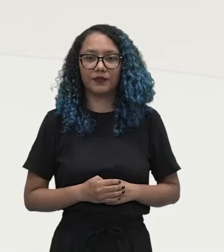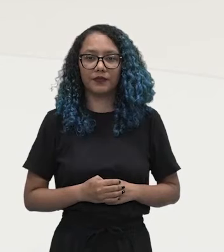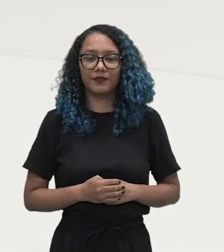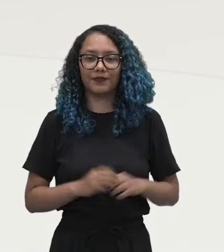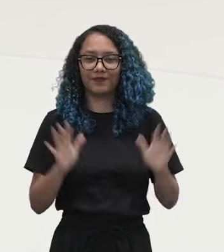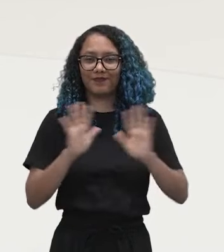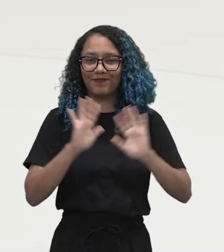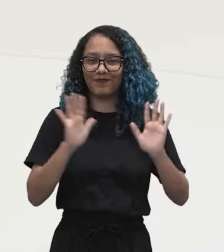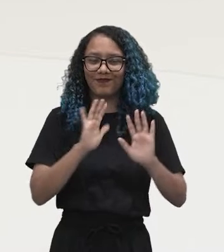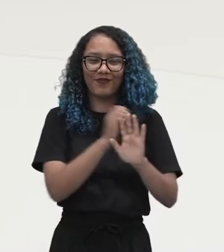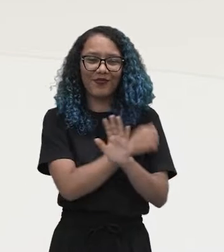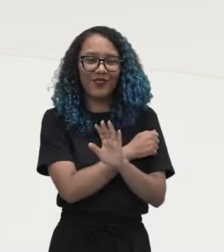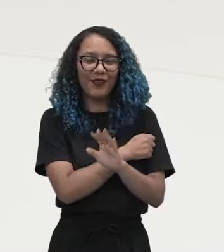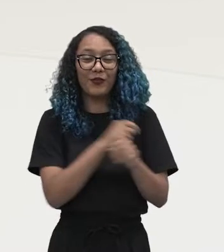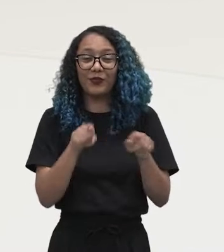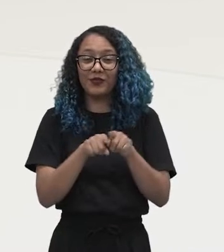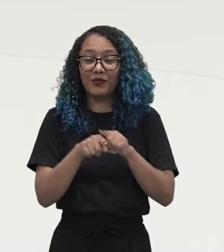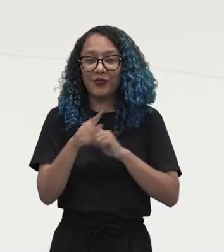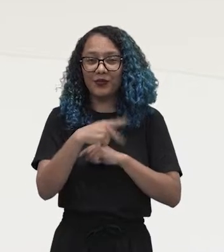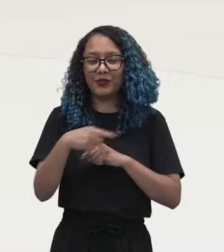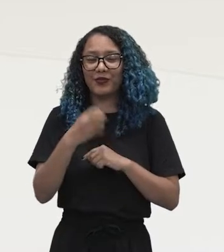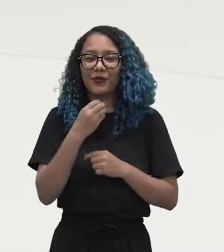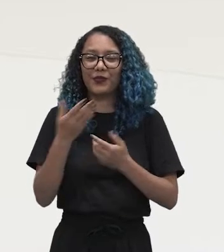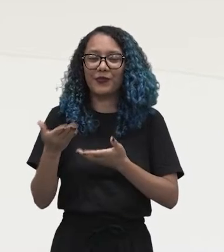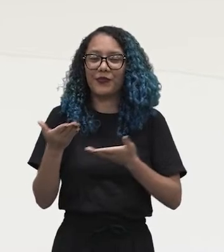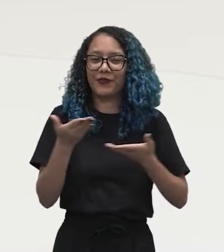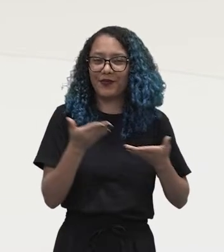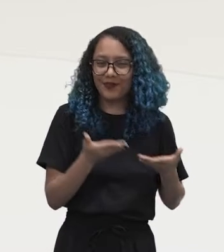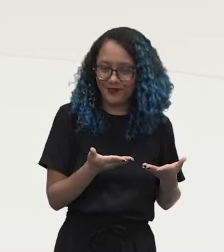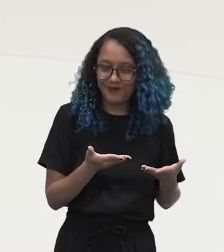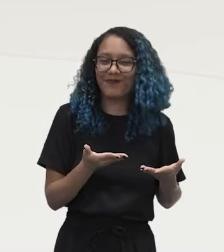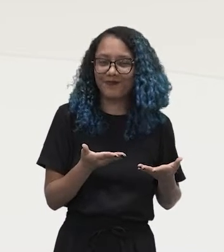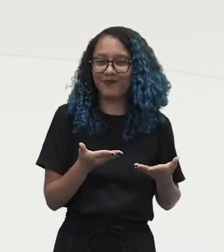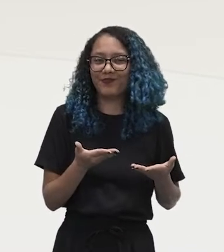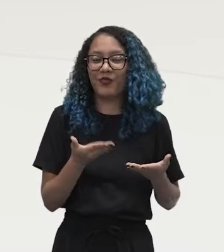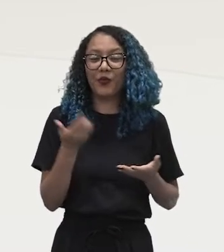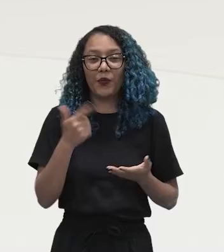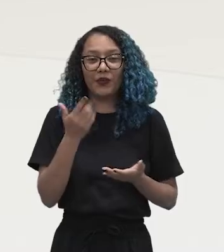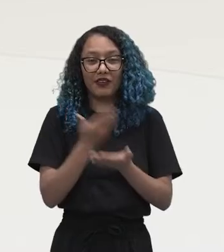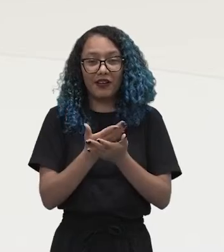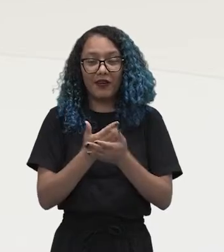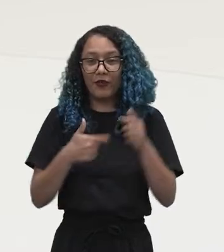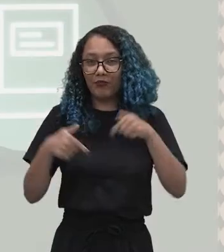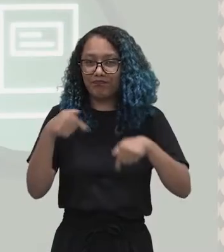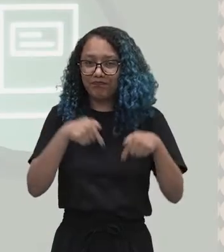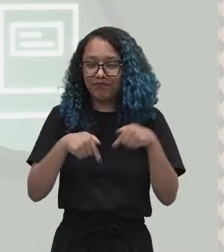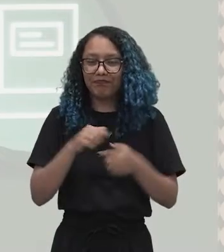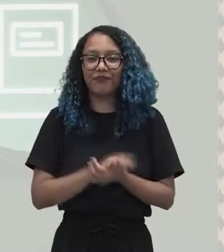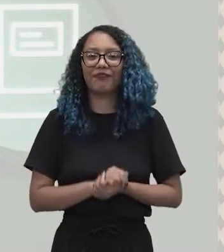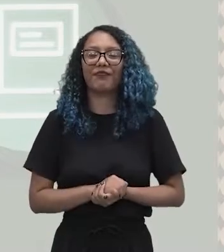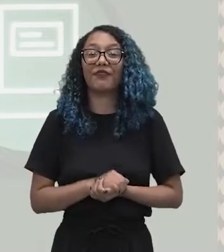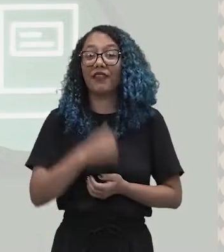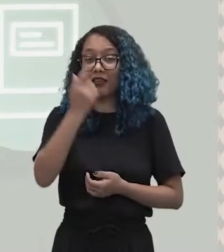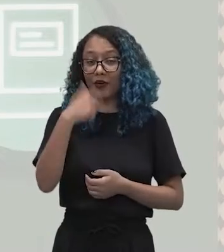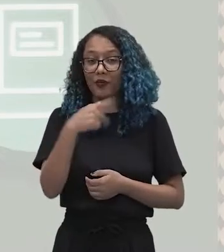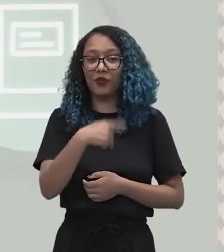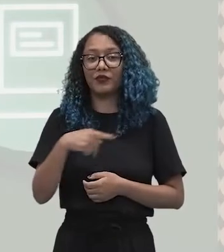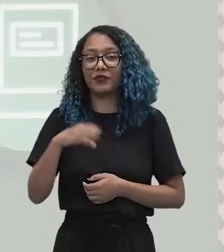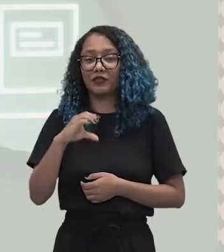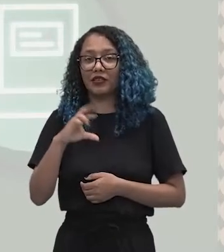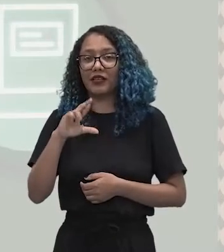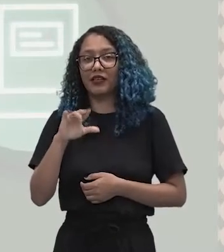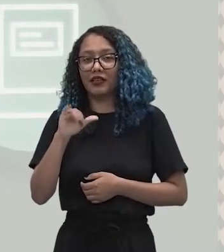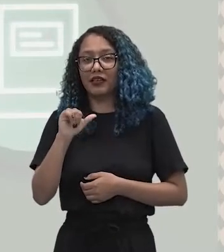Olá, alunos! Olá, professores! Sejam todos muito bem-vindos a mais uma aula de Química. Eu sou a